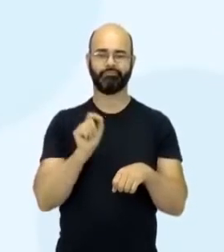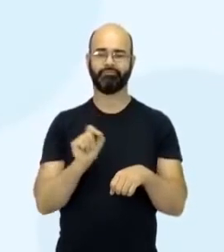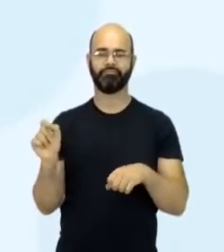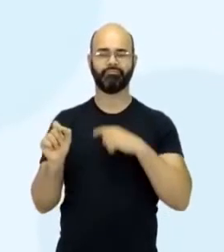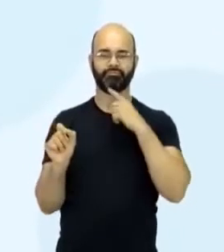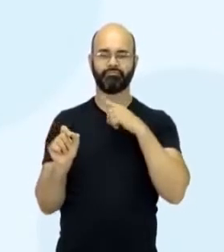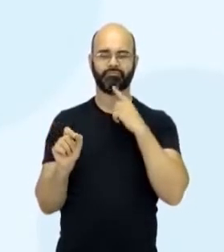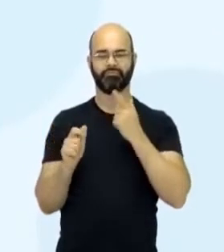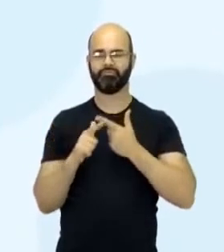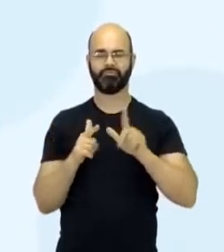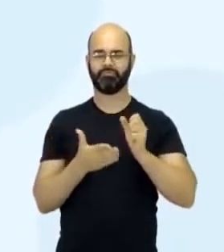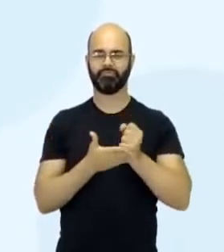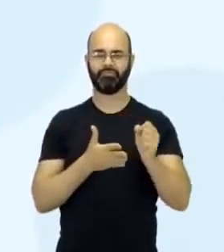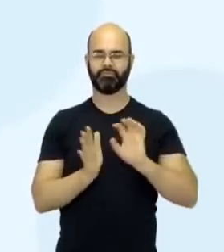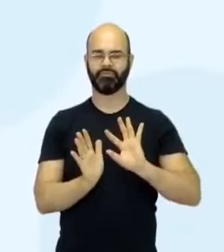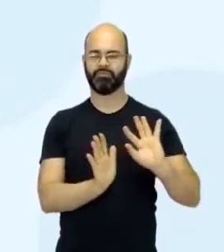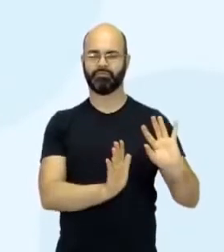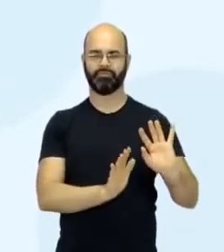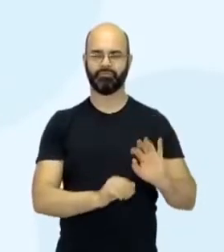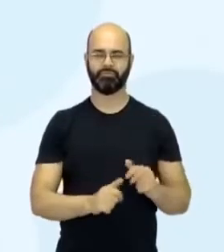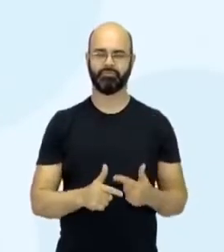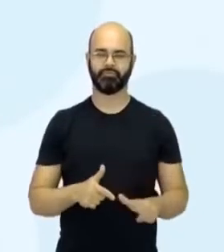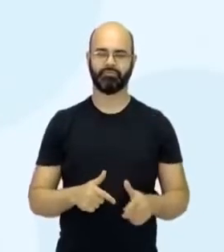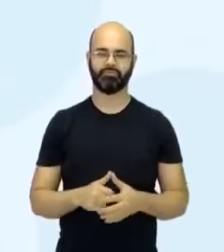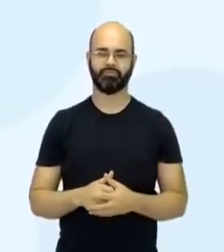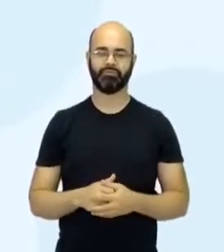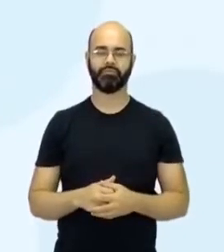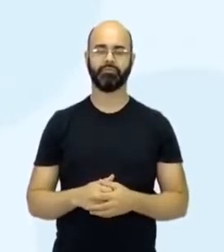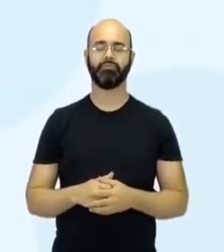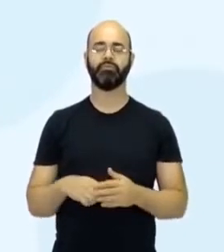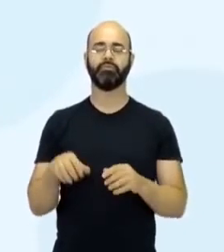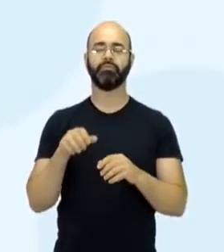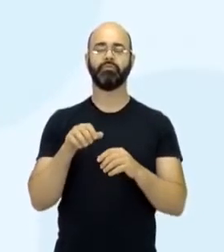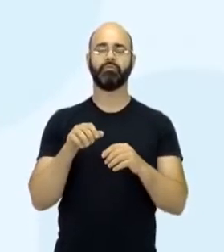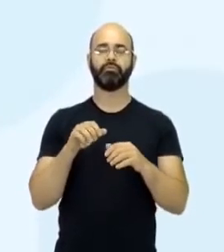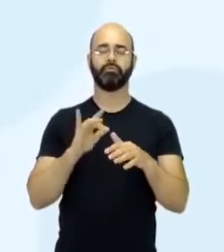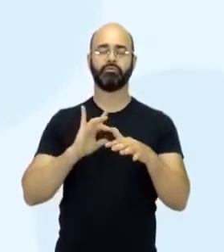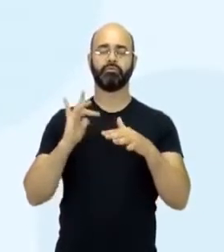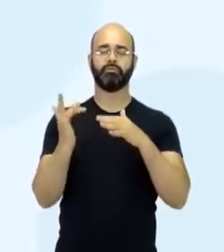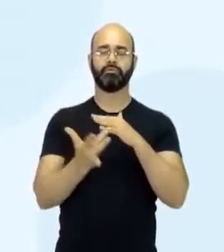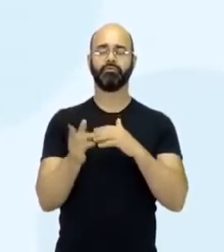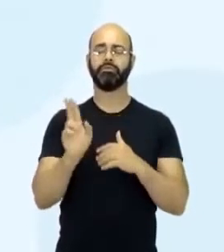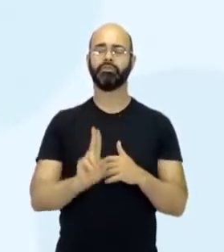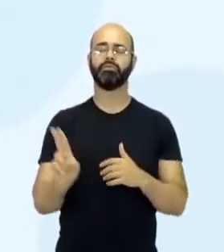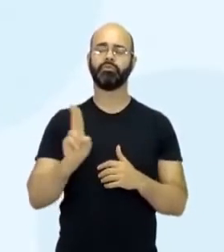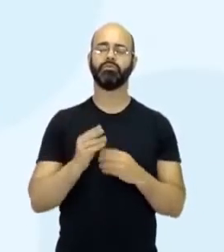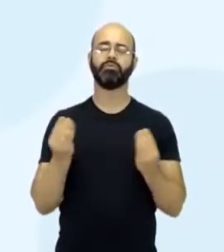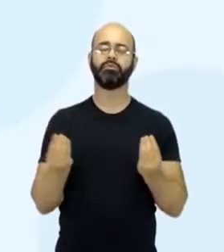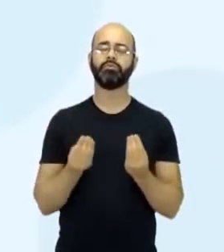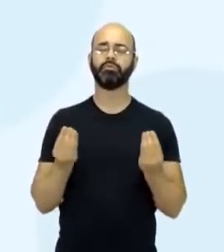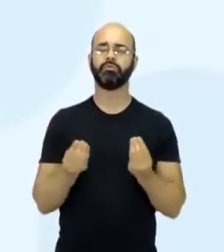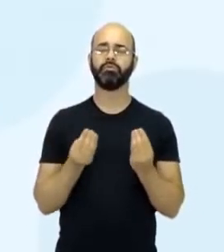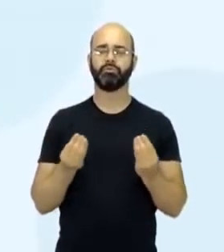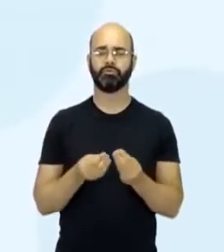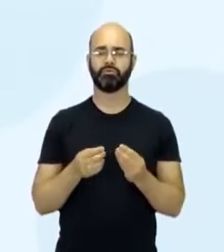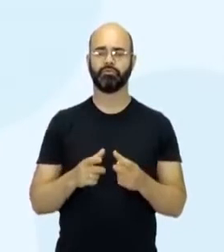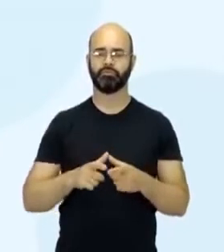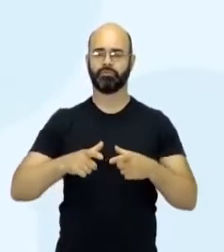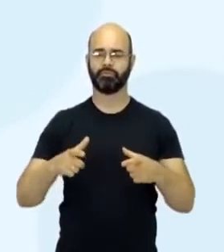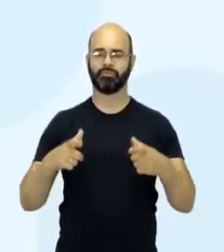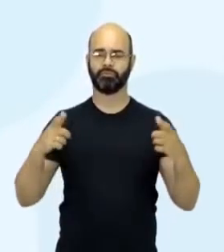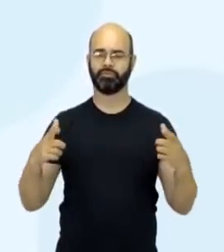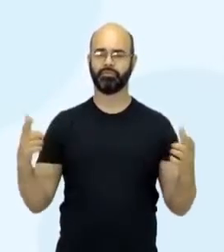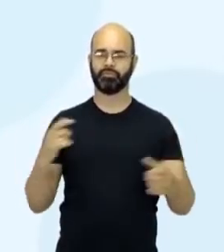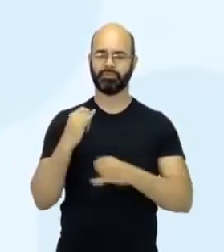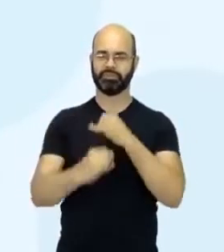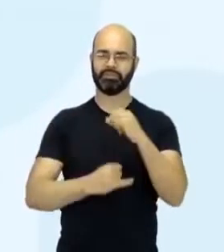lá. Como anda o uso das redes sociais? A expansão e a popularização da